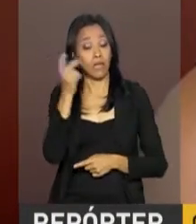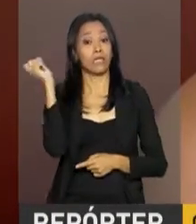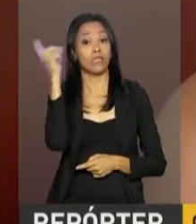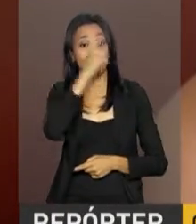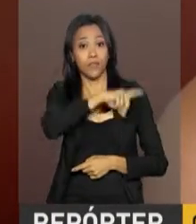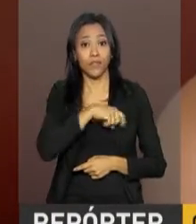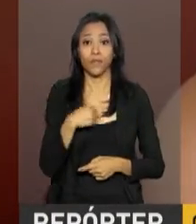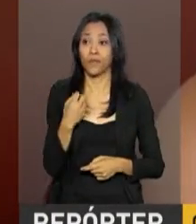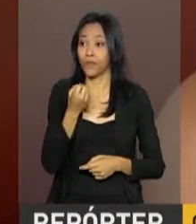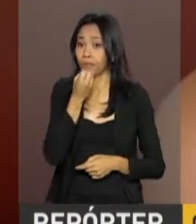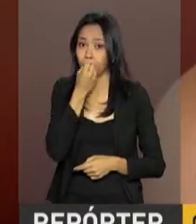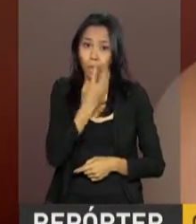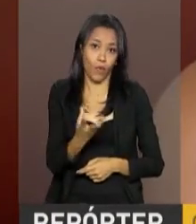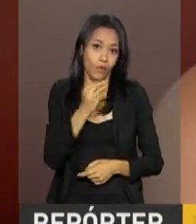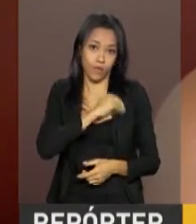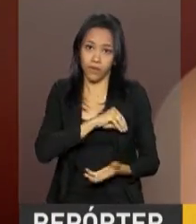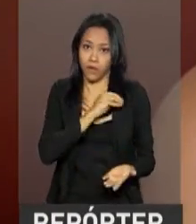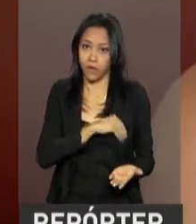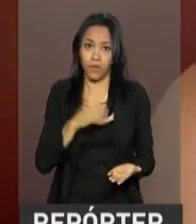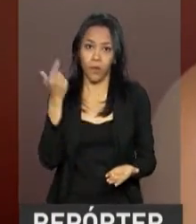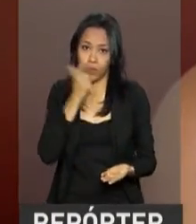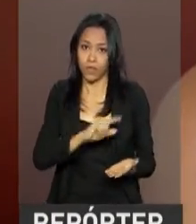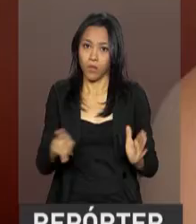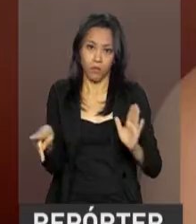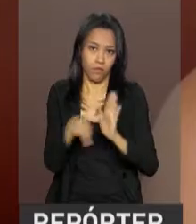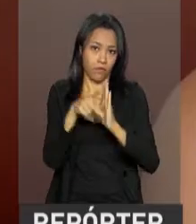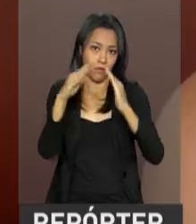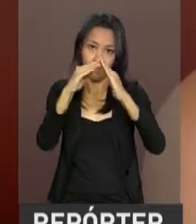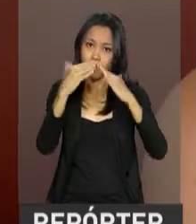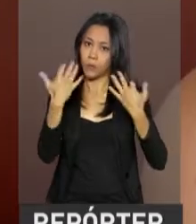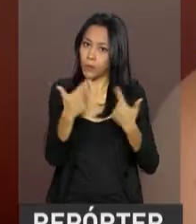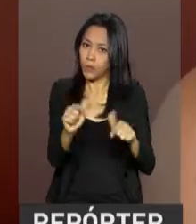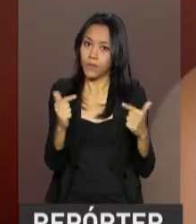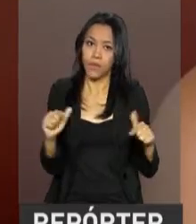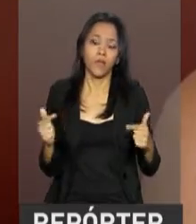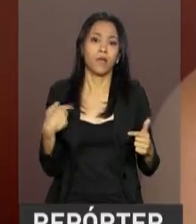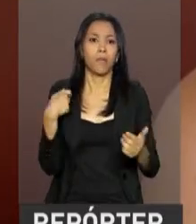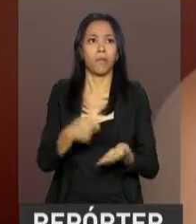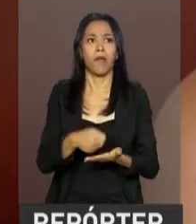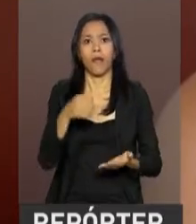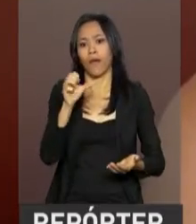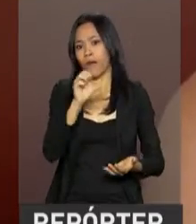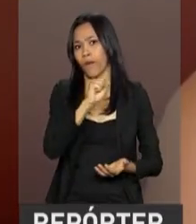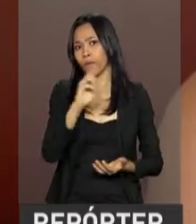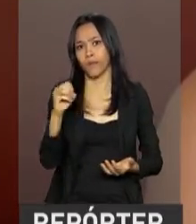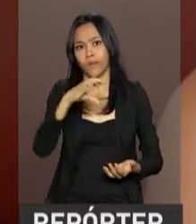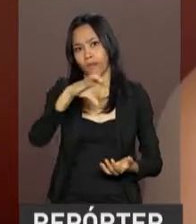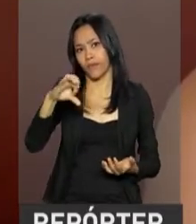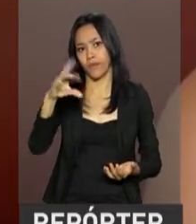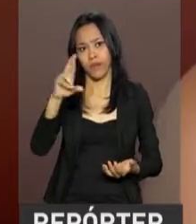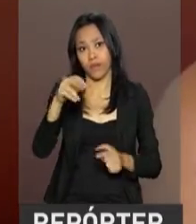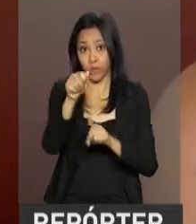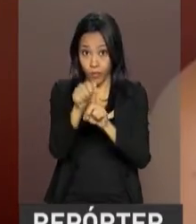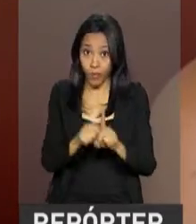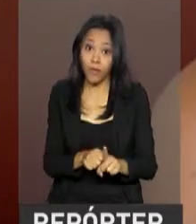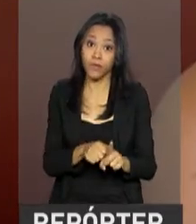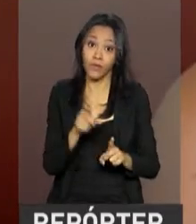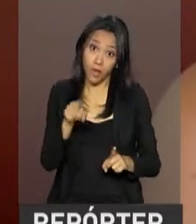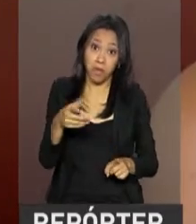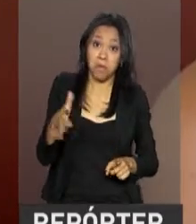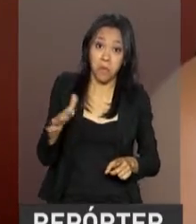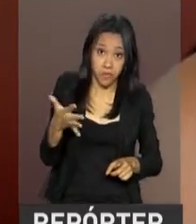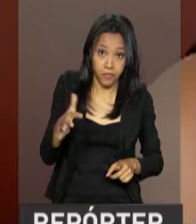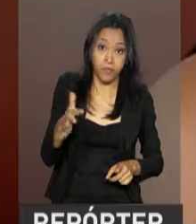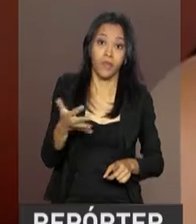tem um bom salário para conseguir uma casa que possa pagar 800 900 reais por mês que é o valor mais ou